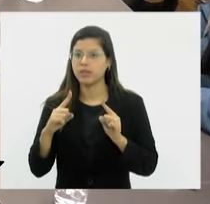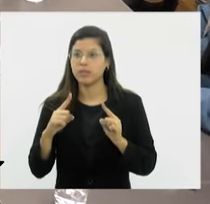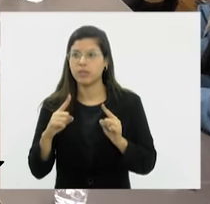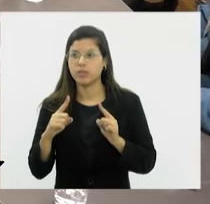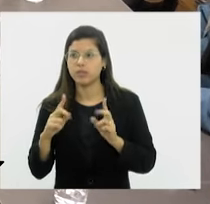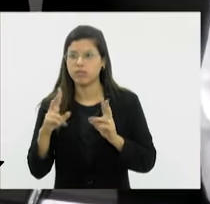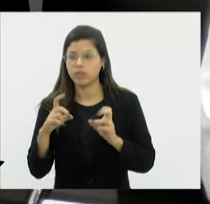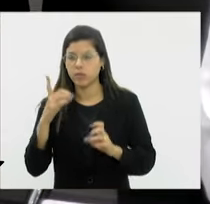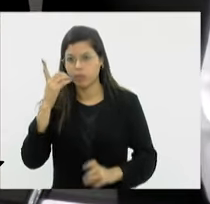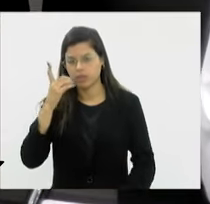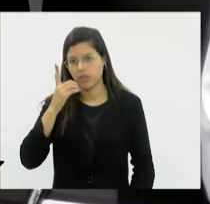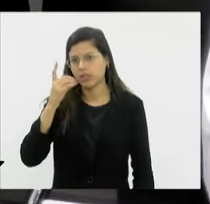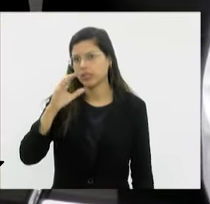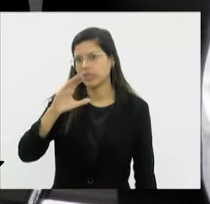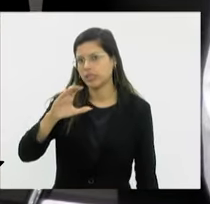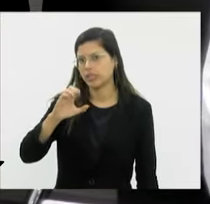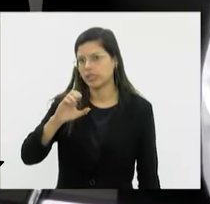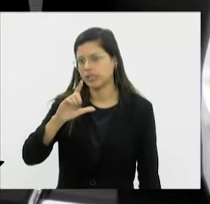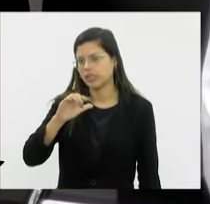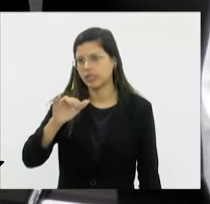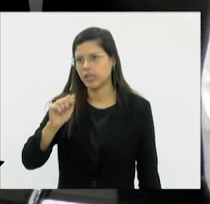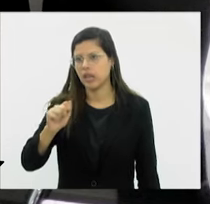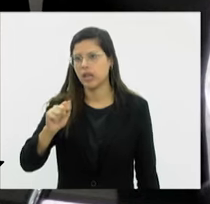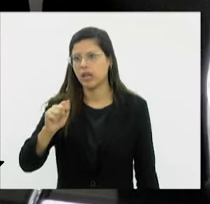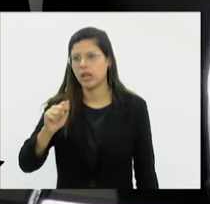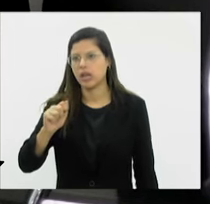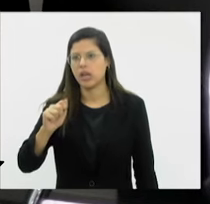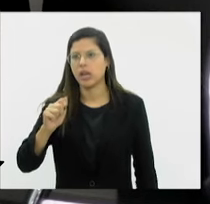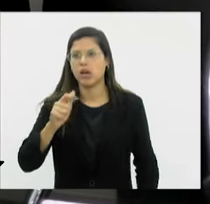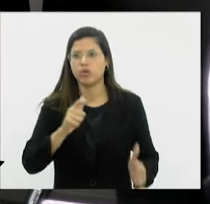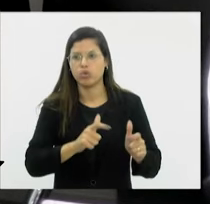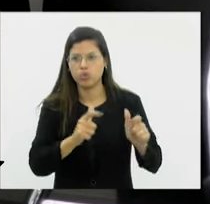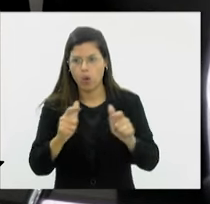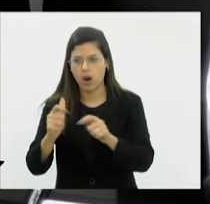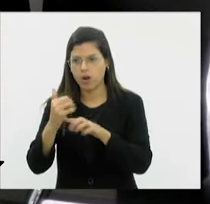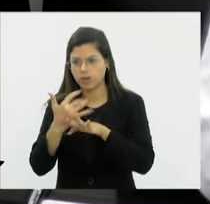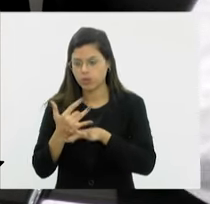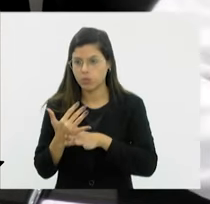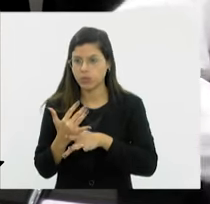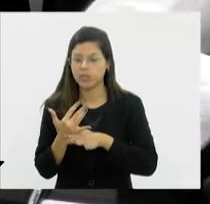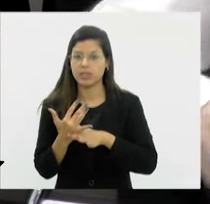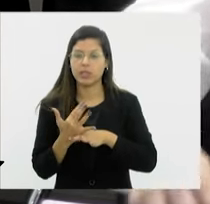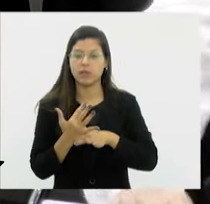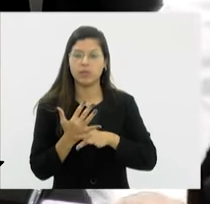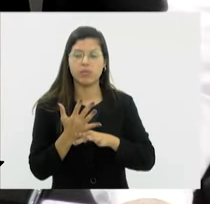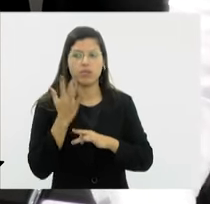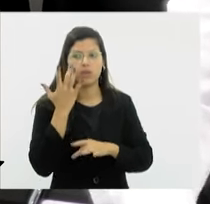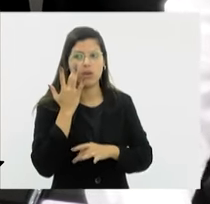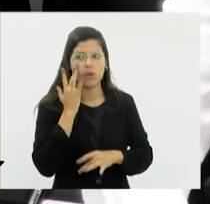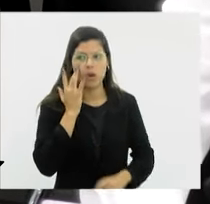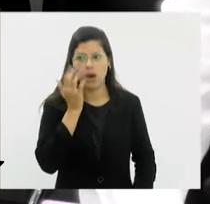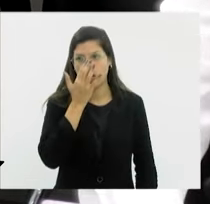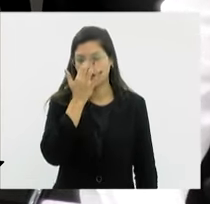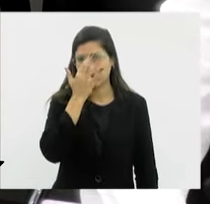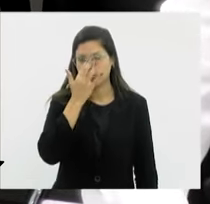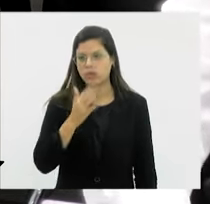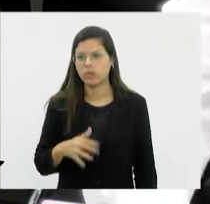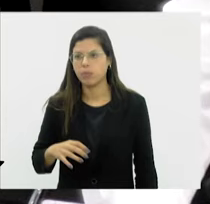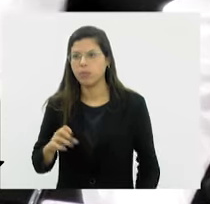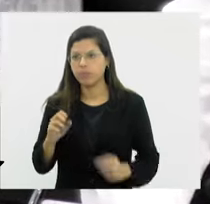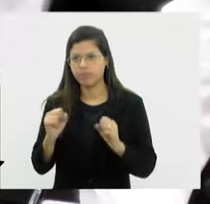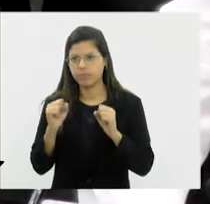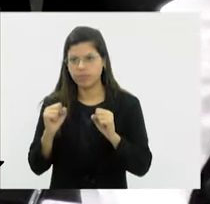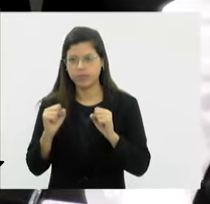ponderação da deputada Célia em relação às regiões, aos municípios, E aí eu acho que a gente